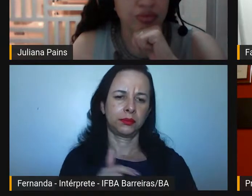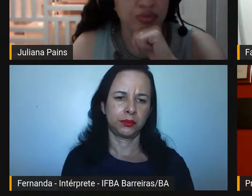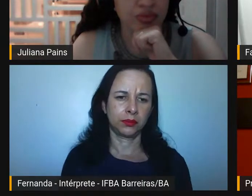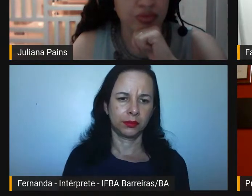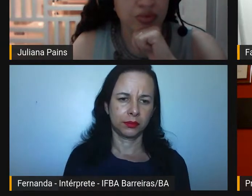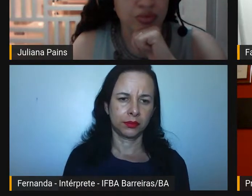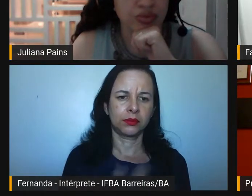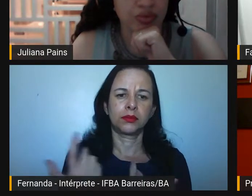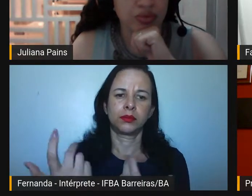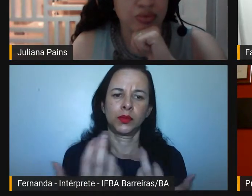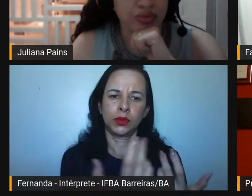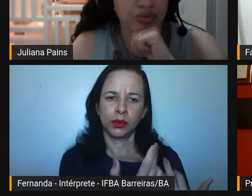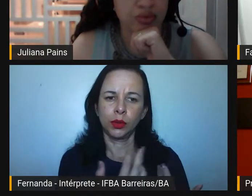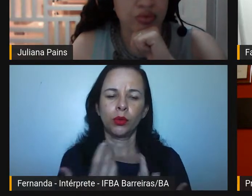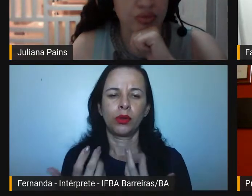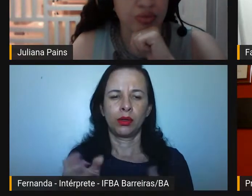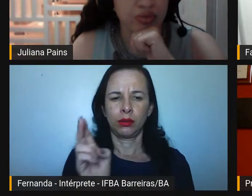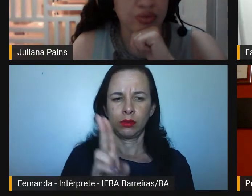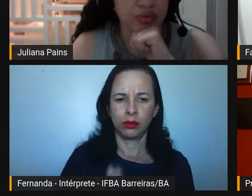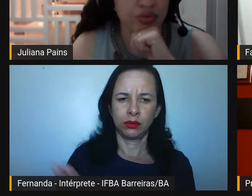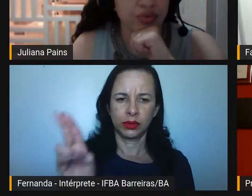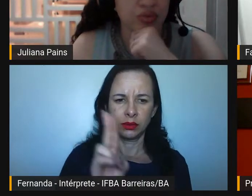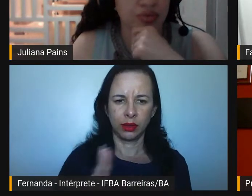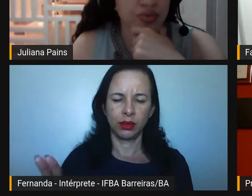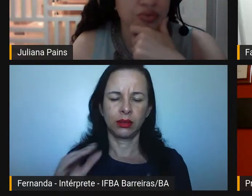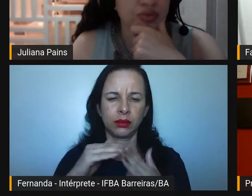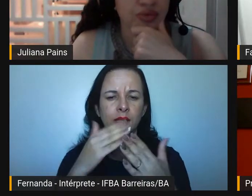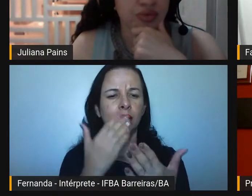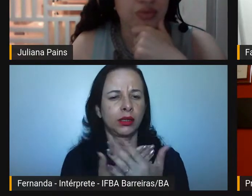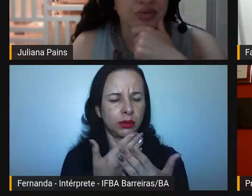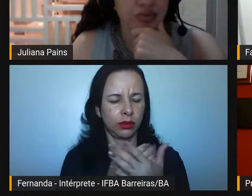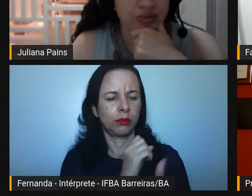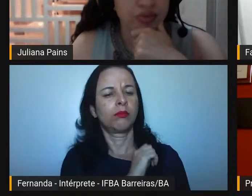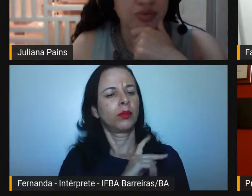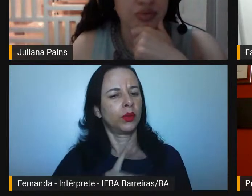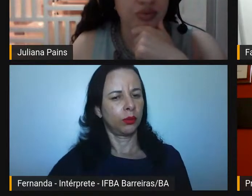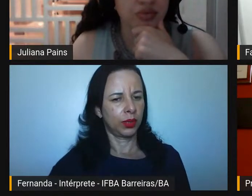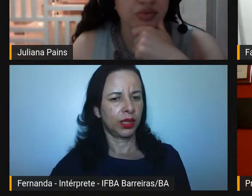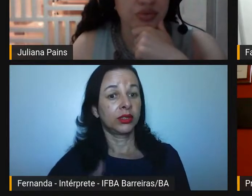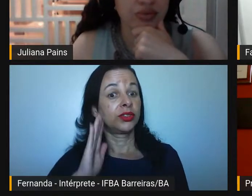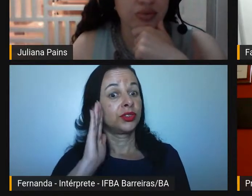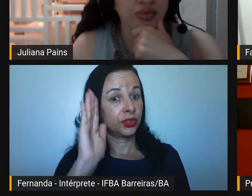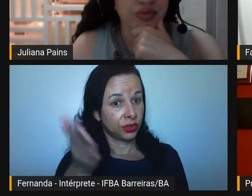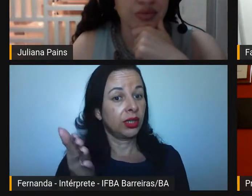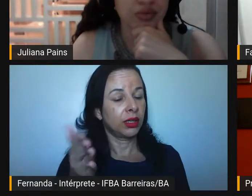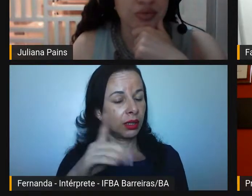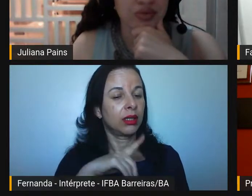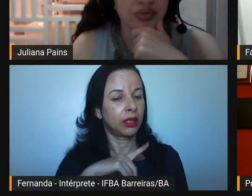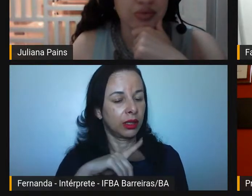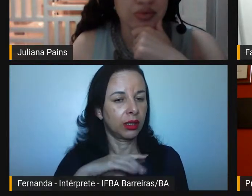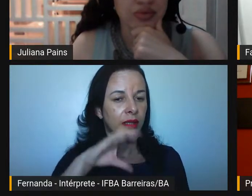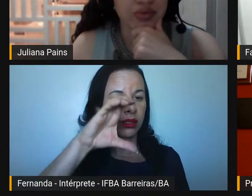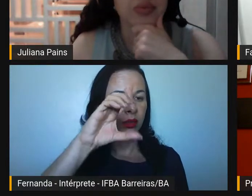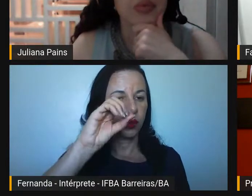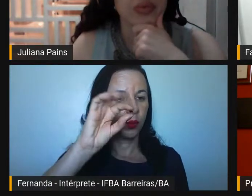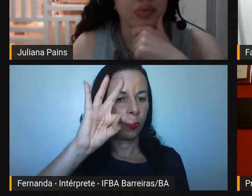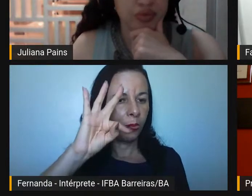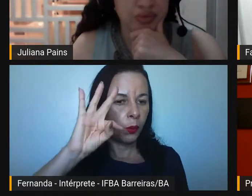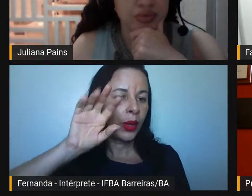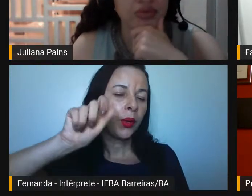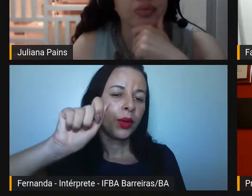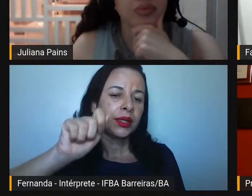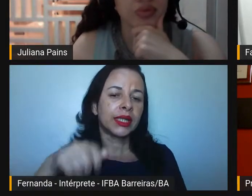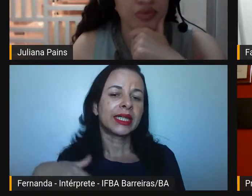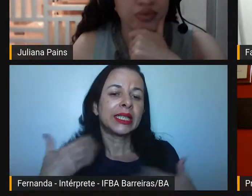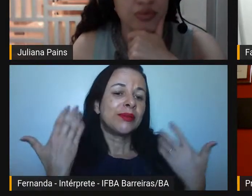é a mesma questão por Universidade né as escolas públicas já tem uma cota mas veja o que que adianta se nós concedemos esse